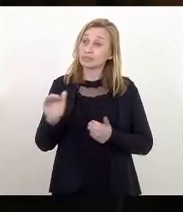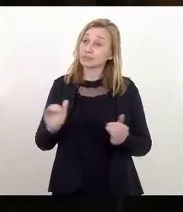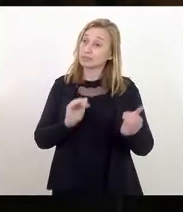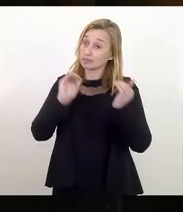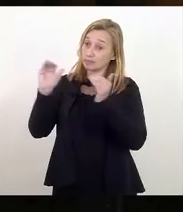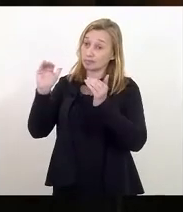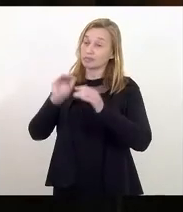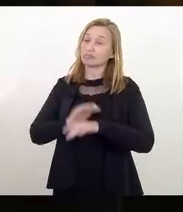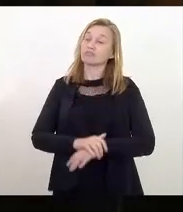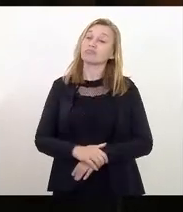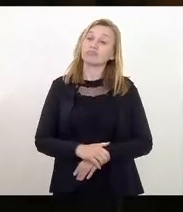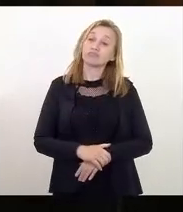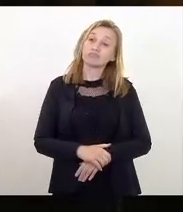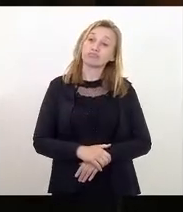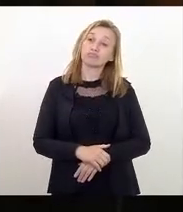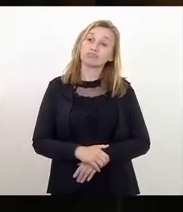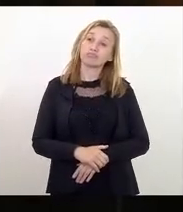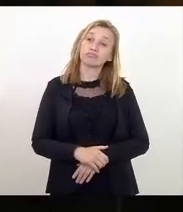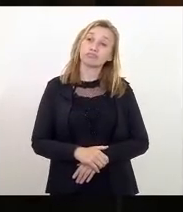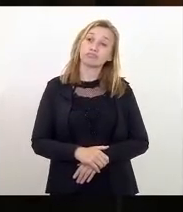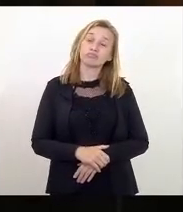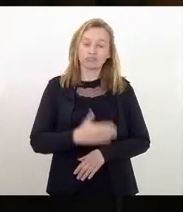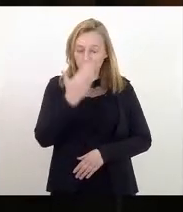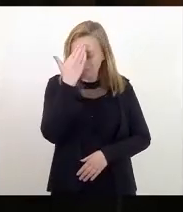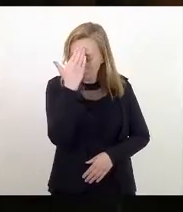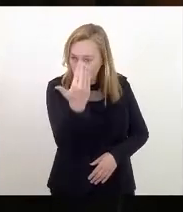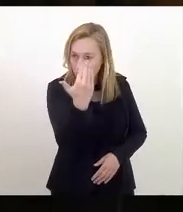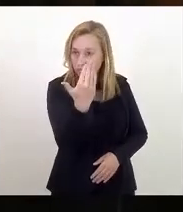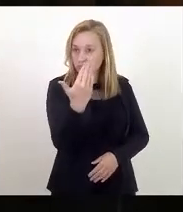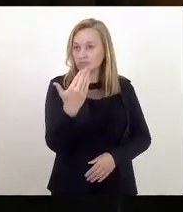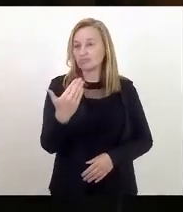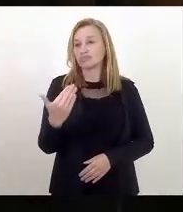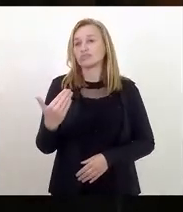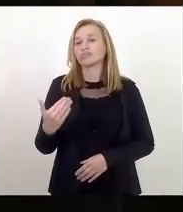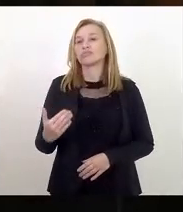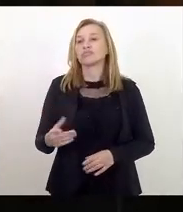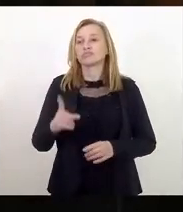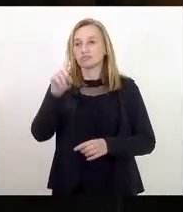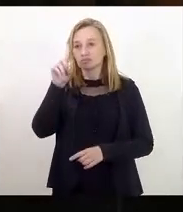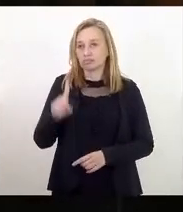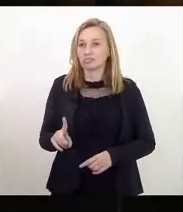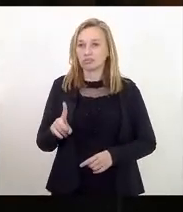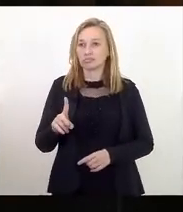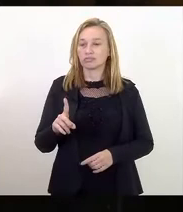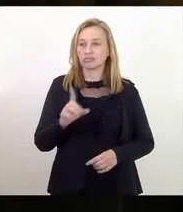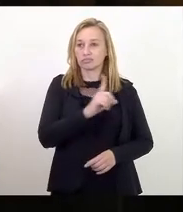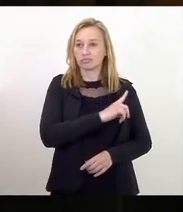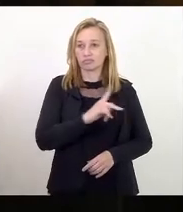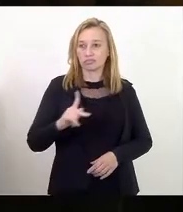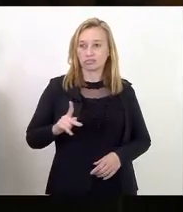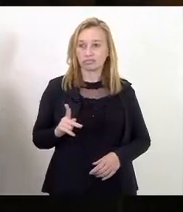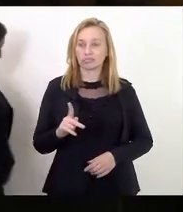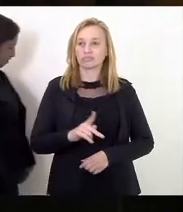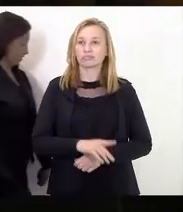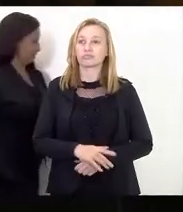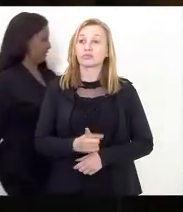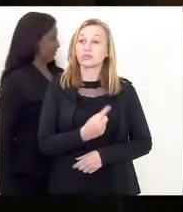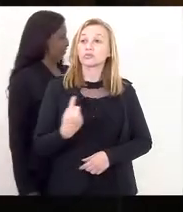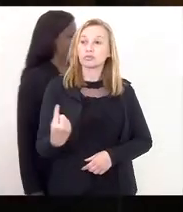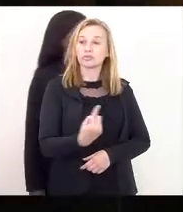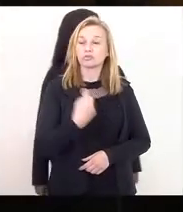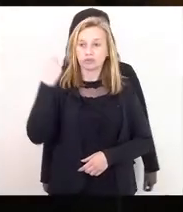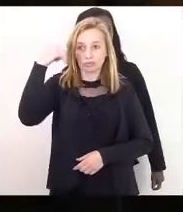e agradecer os operadores do direito da Defensoria Pública. Nós,